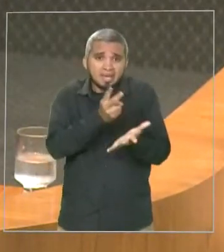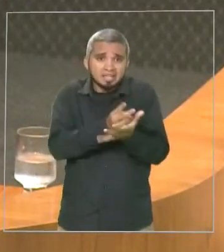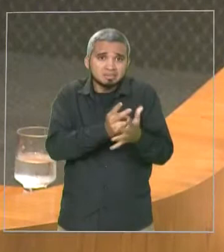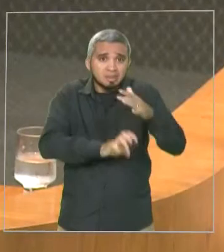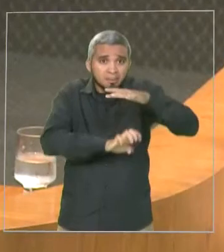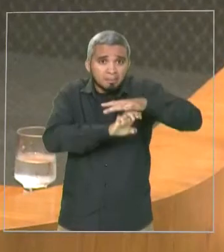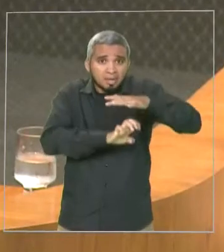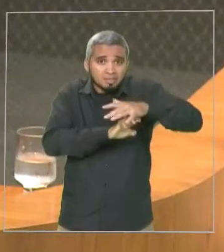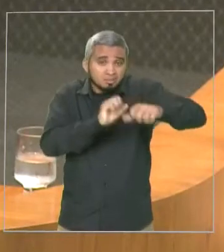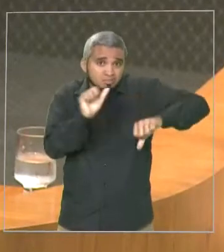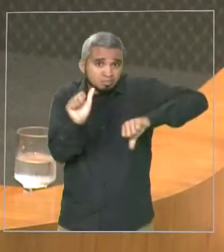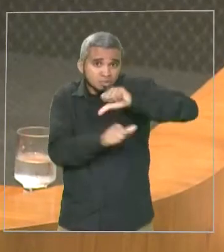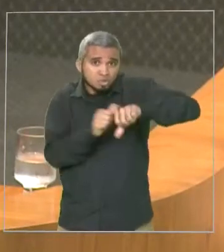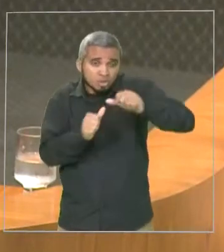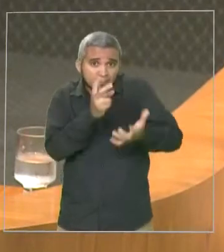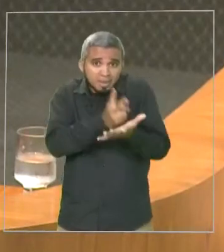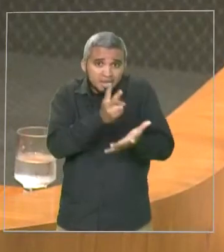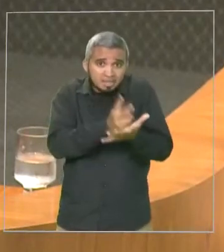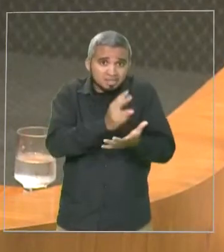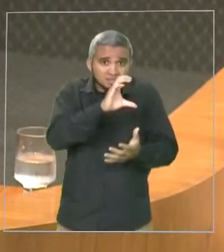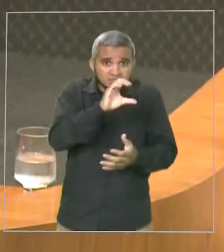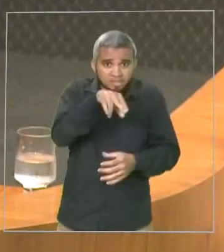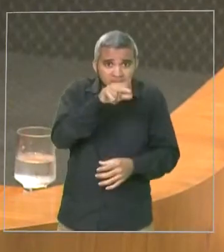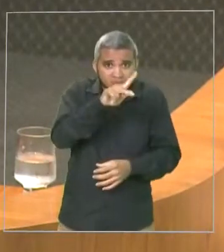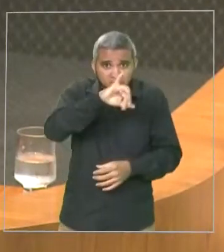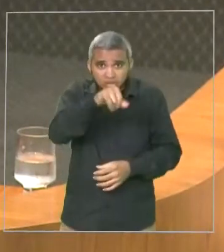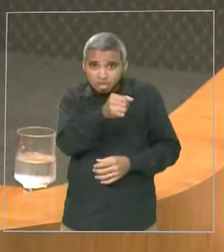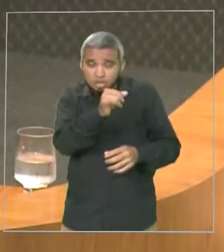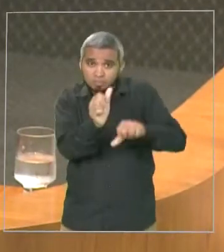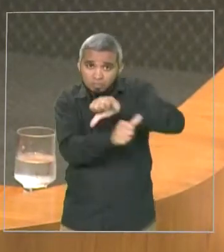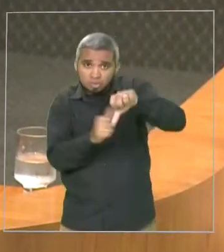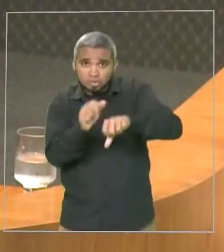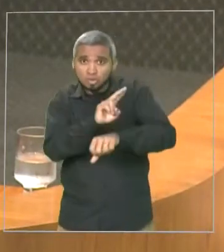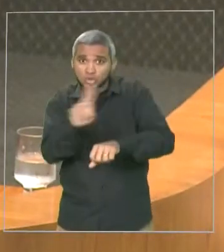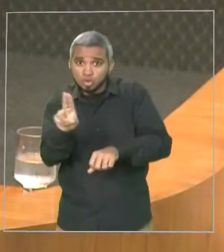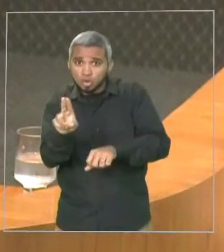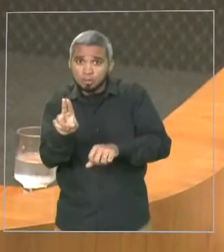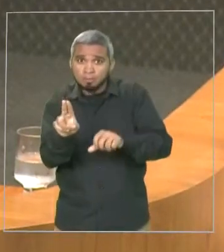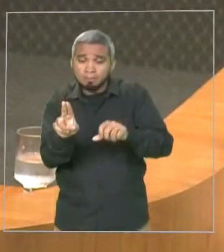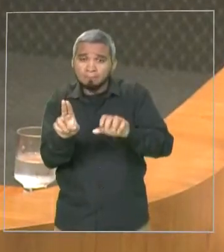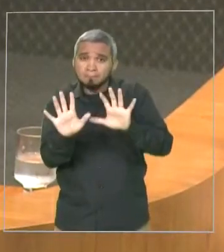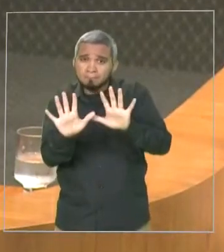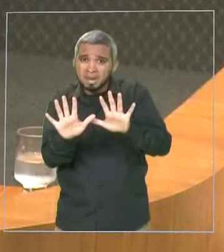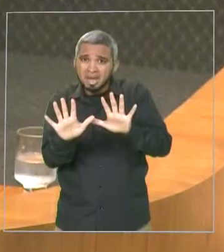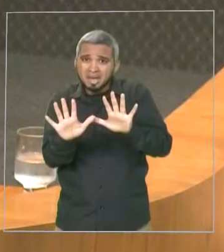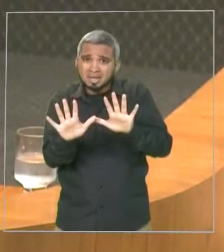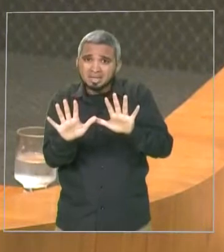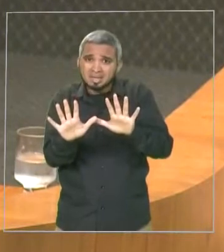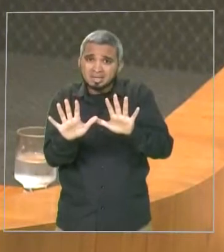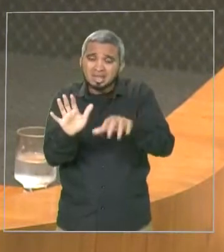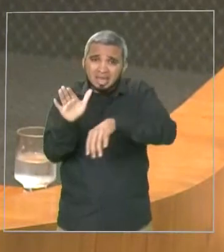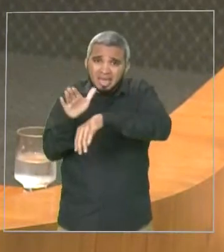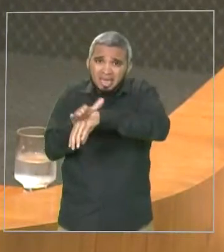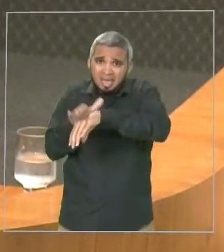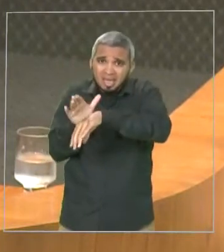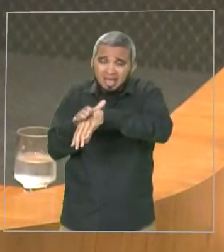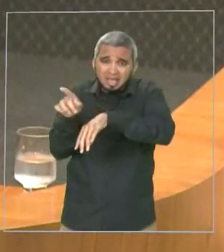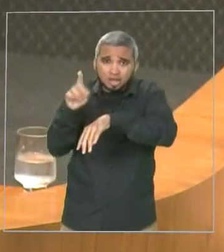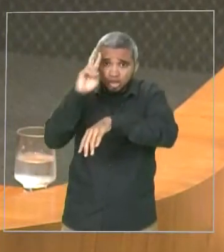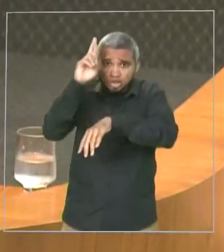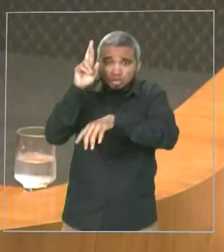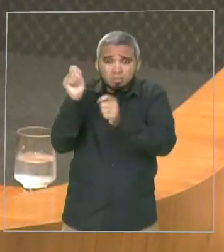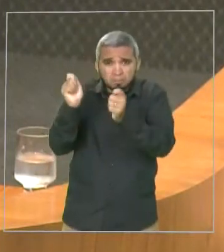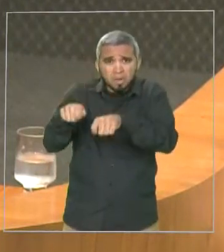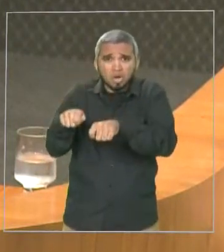seria especulado. Mas, com certeza, isso teria alguns atrapalhos na administração, principalmente na habilitação de